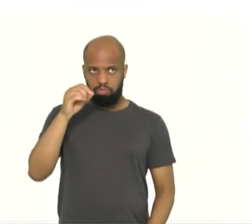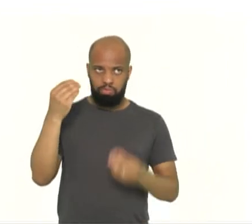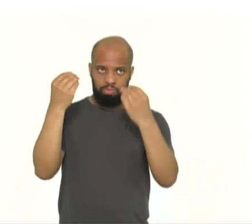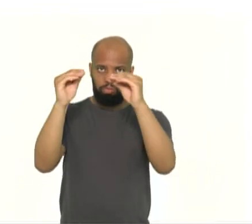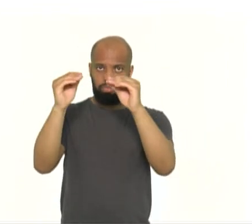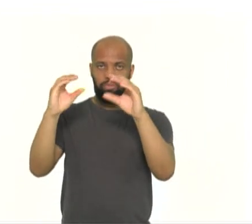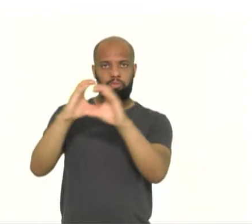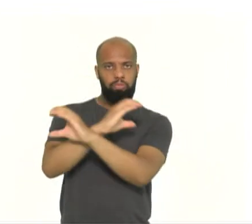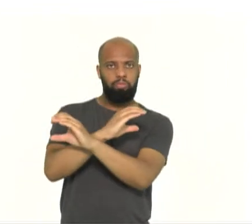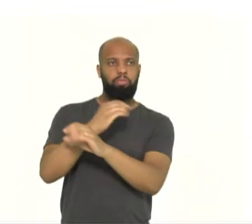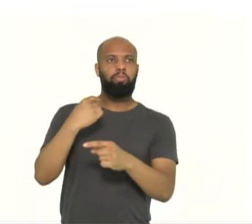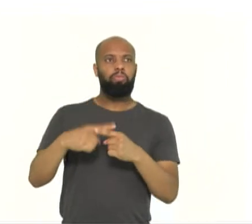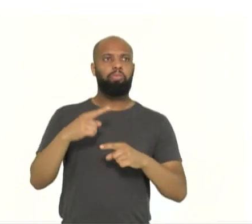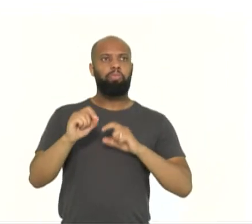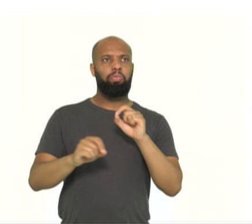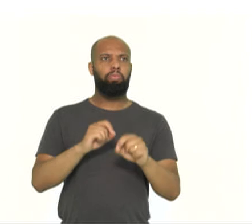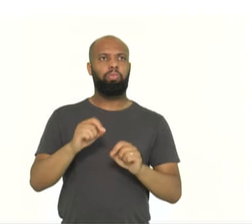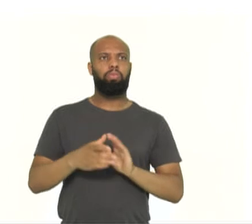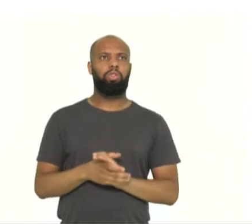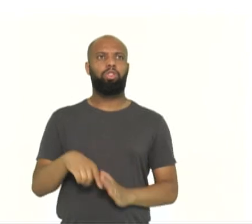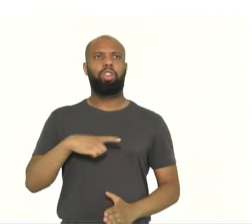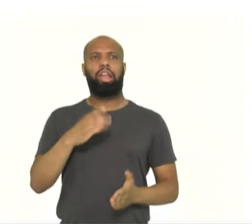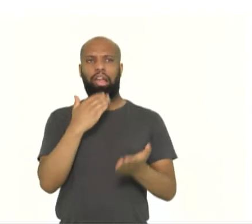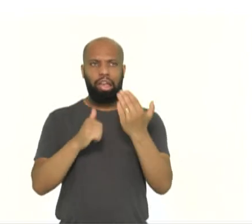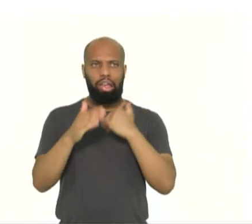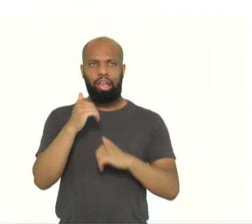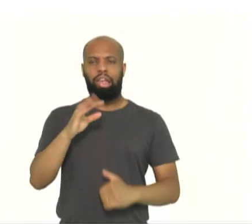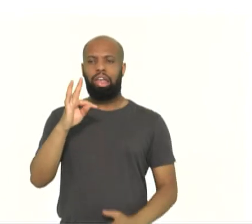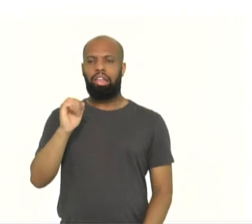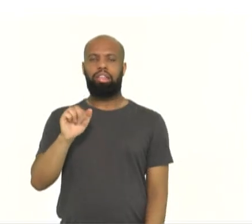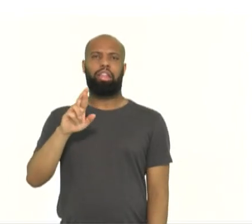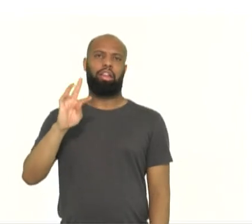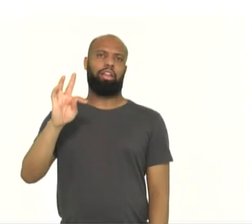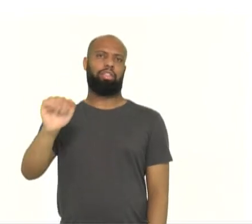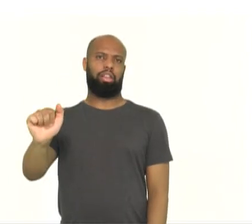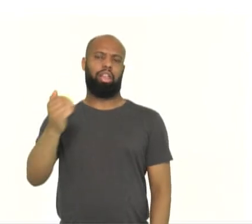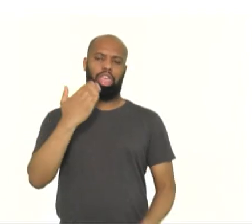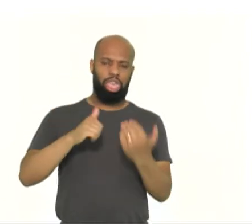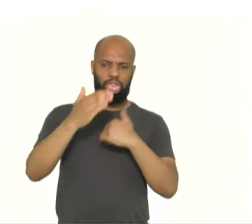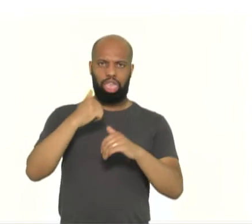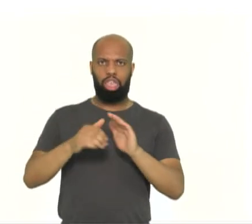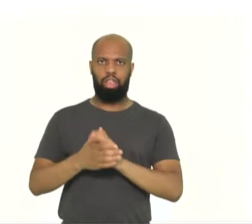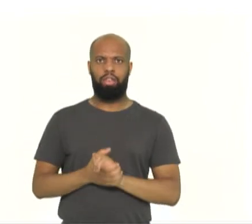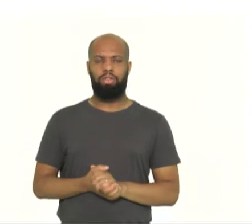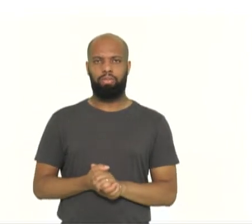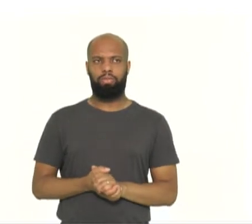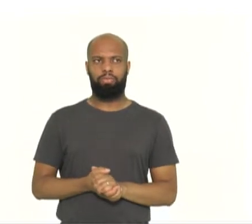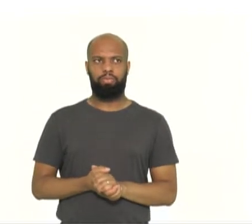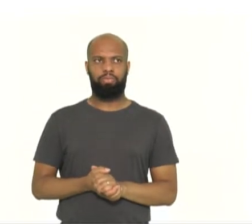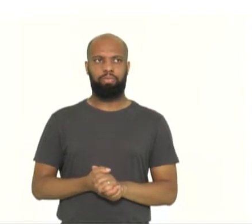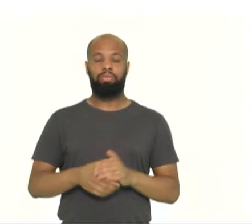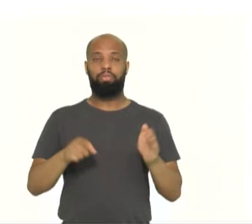completar, porque han comido muita tarta. Bien? Em la 2, señala a frase em